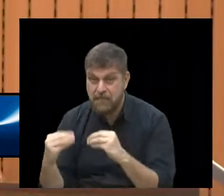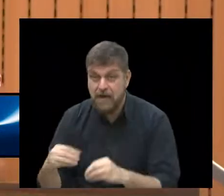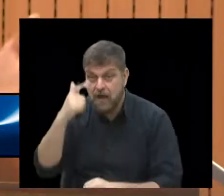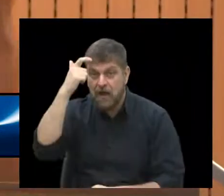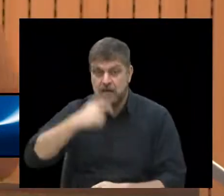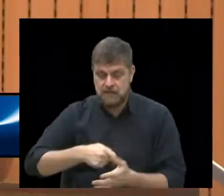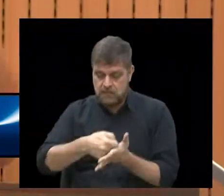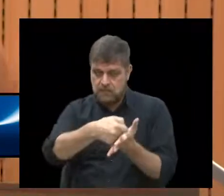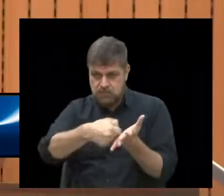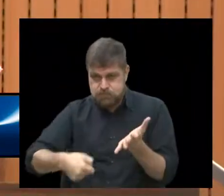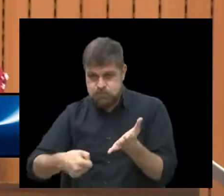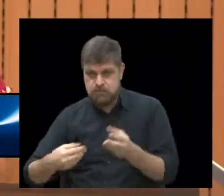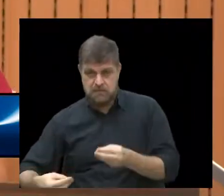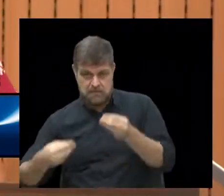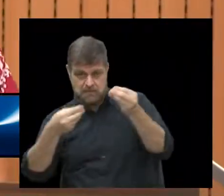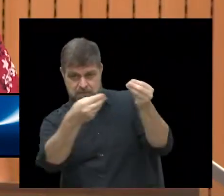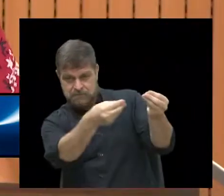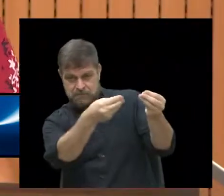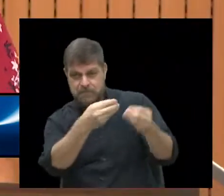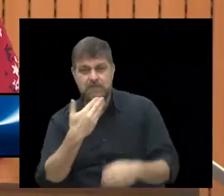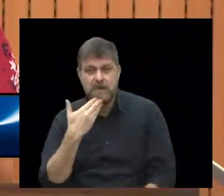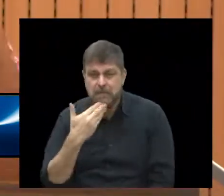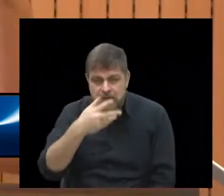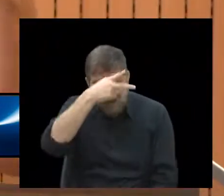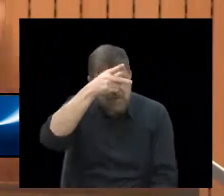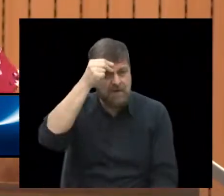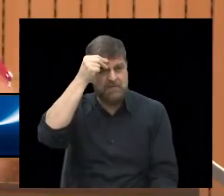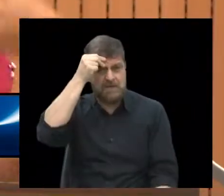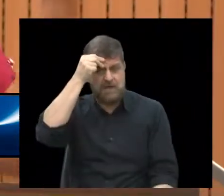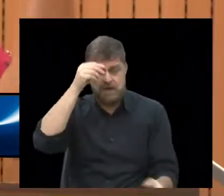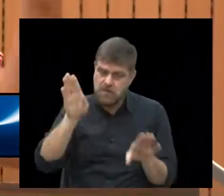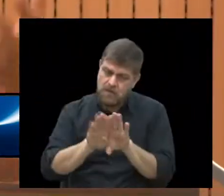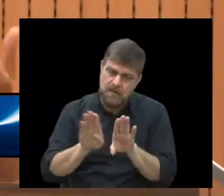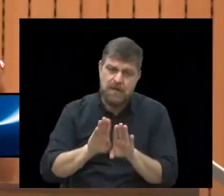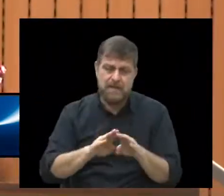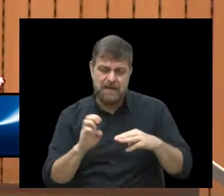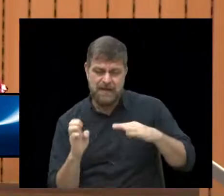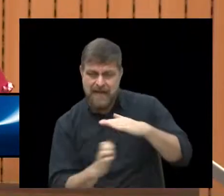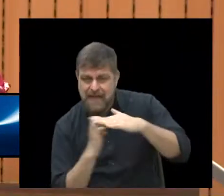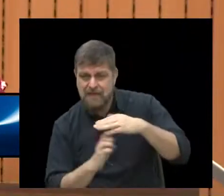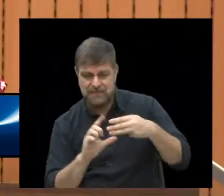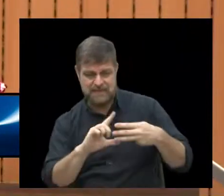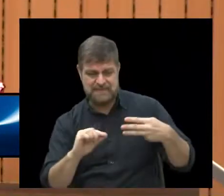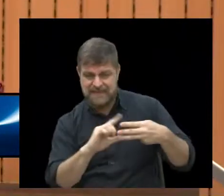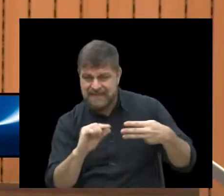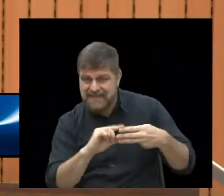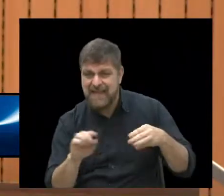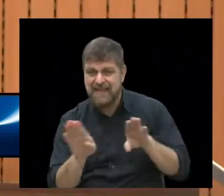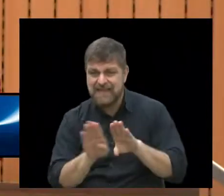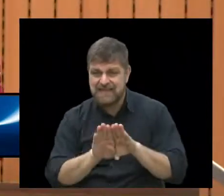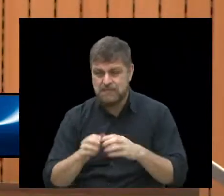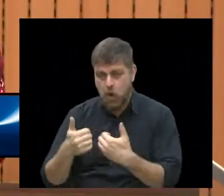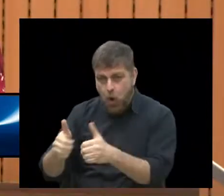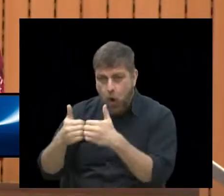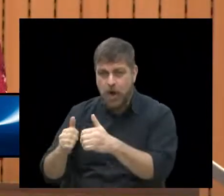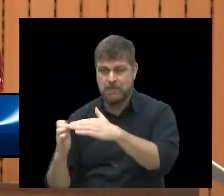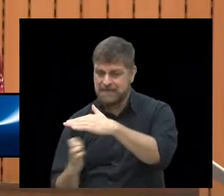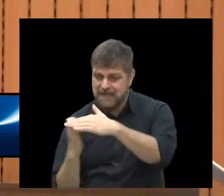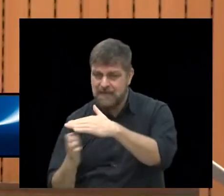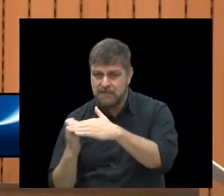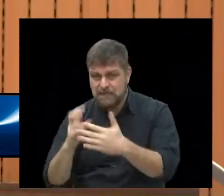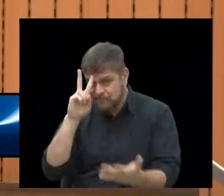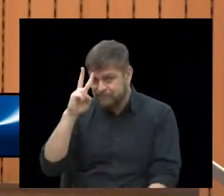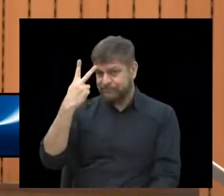indicação solicitando para a Prefeitura, a INDEC e a Transur que revejam